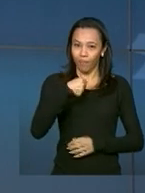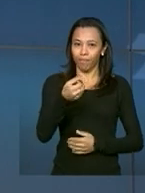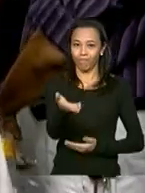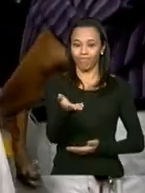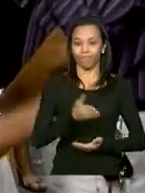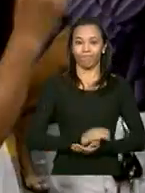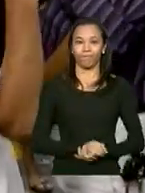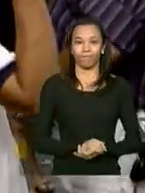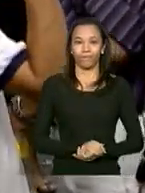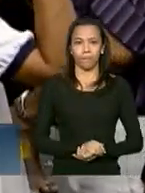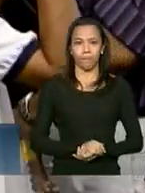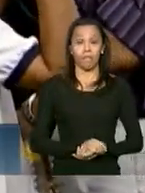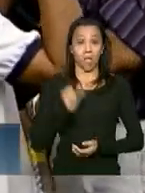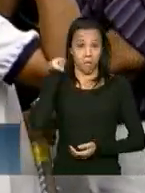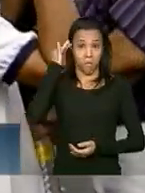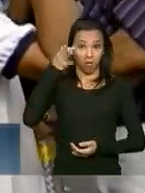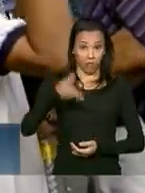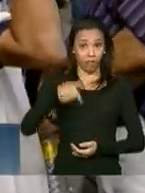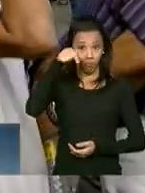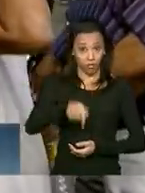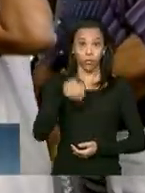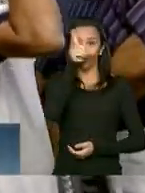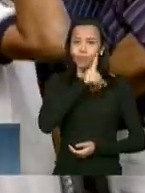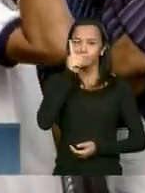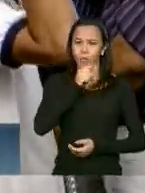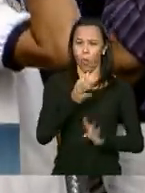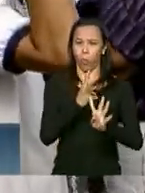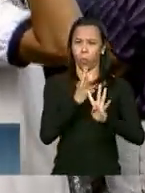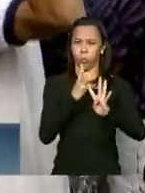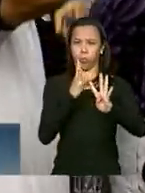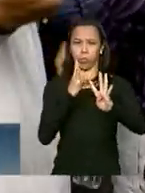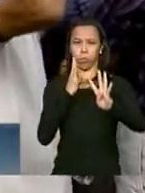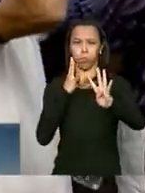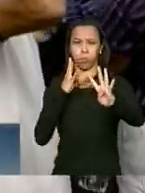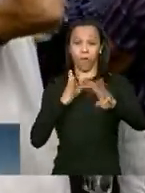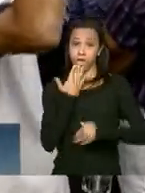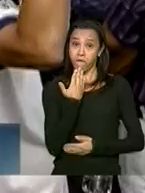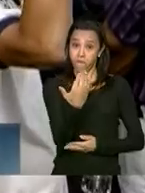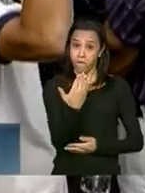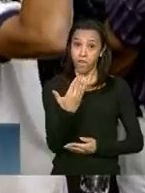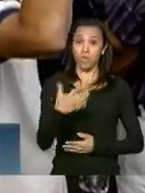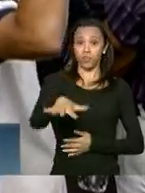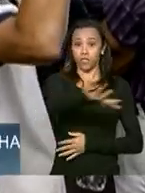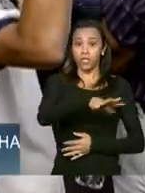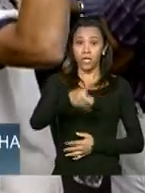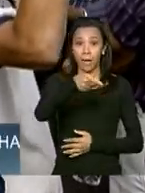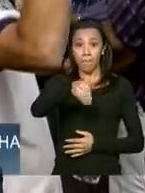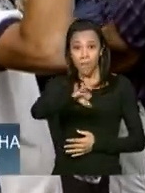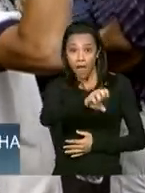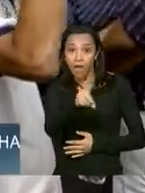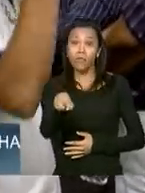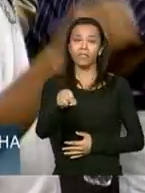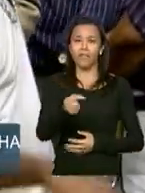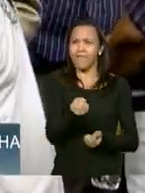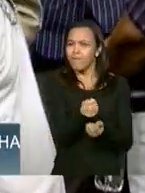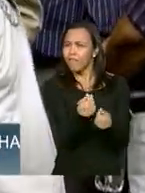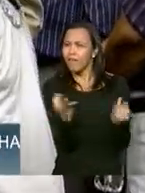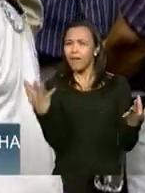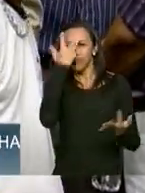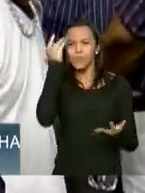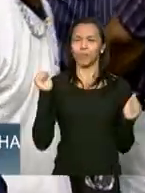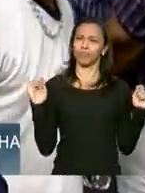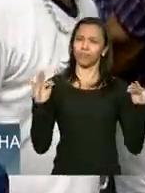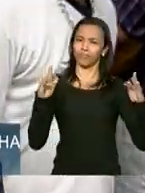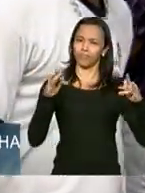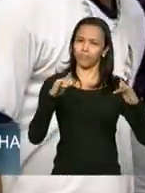Almeida. Desde a madrugada deste domingo, uma longa fila se formou em frente à Praça da República. Milhares de pessoas quiseram se